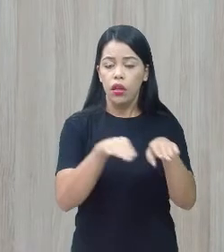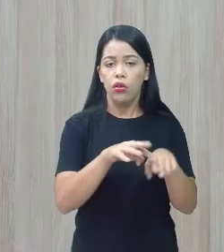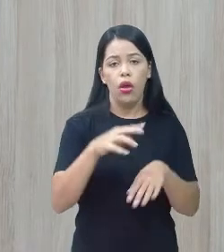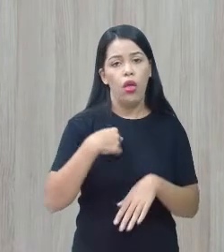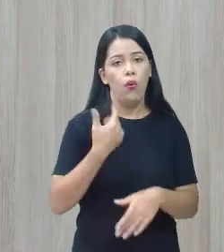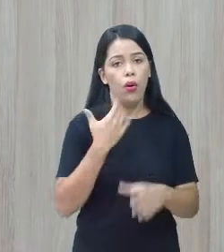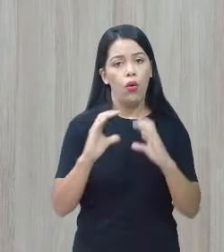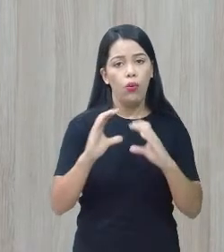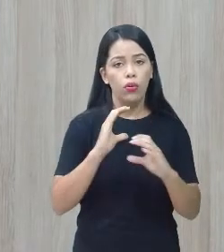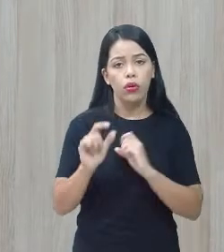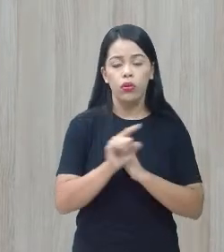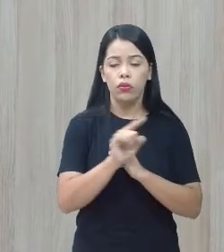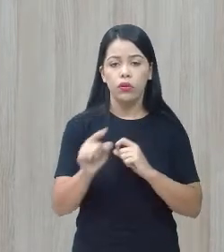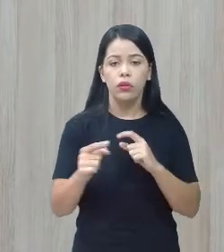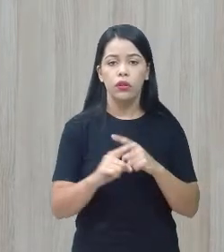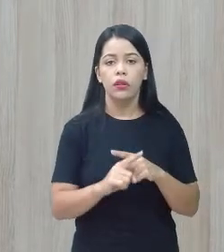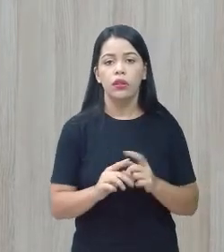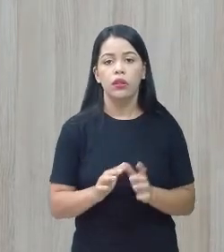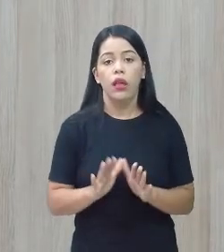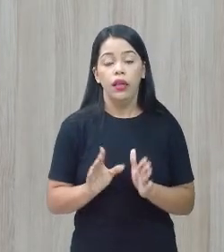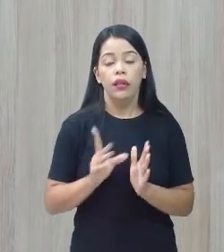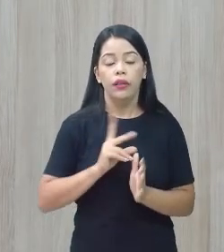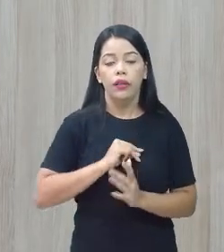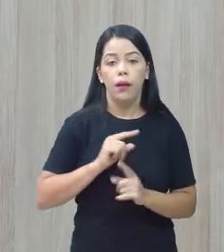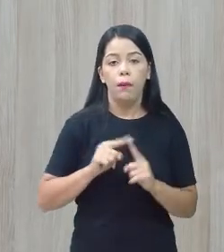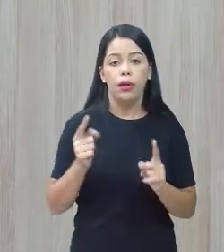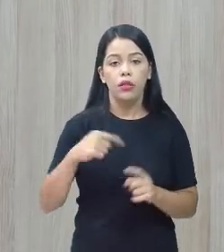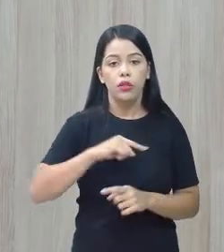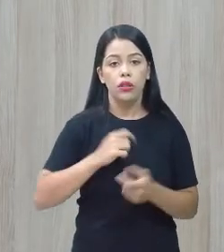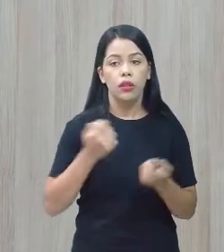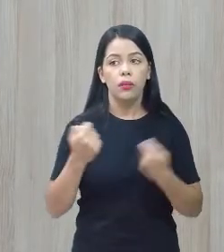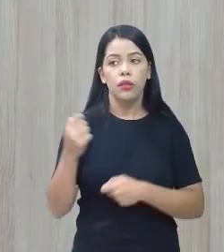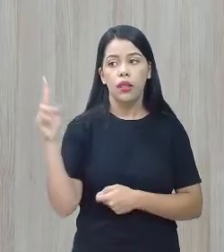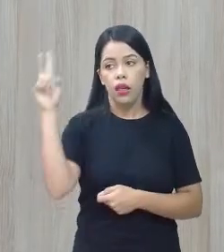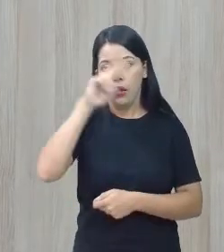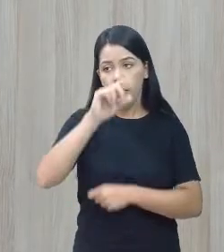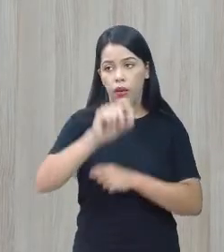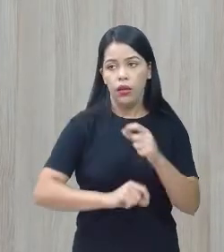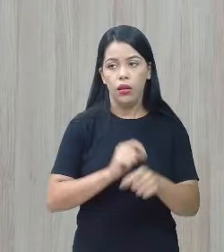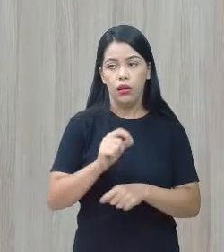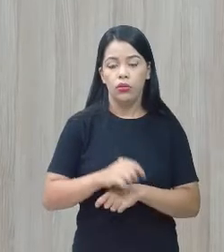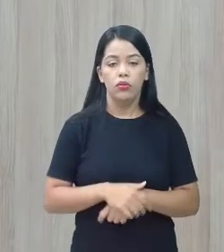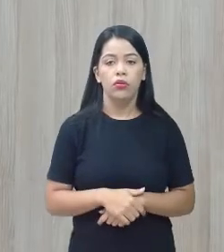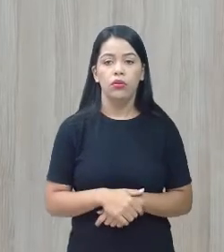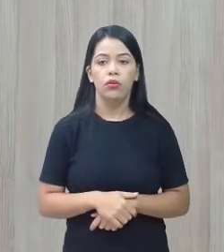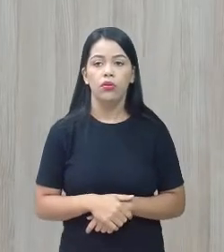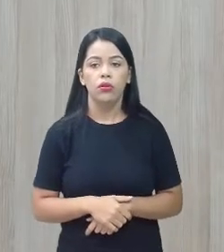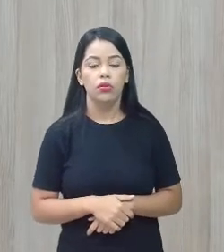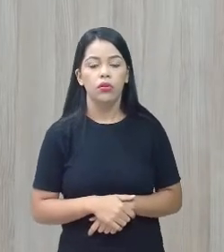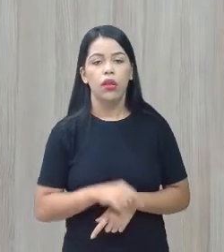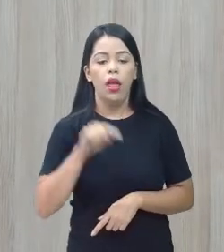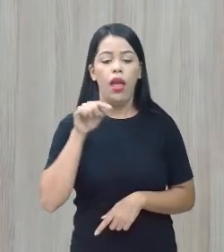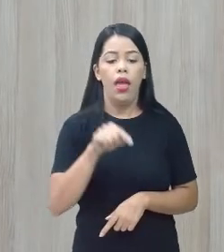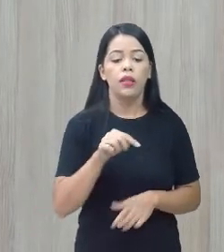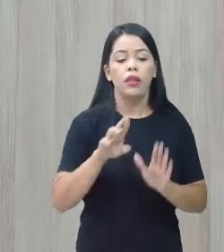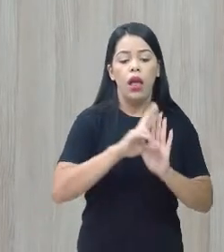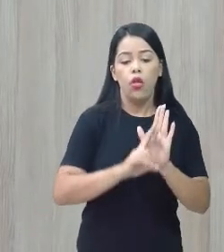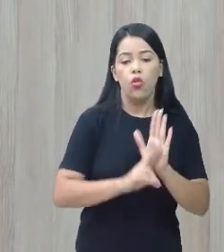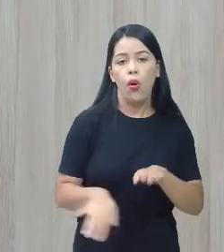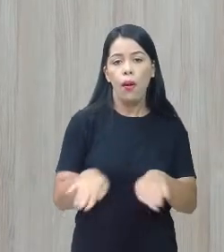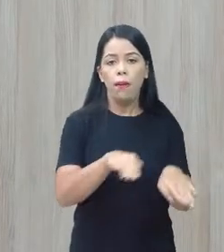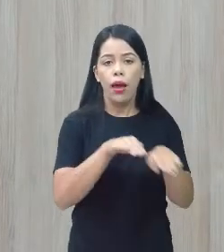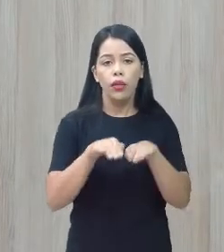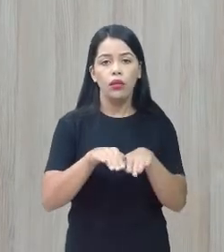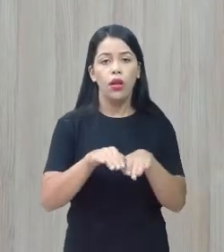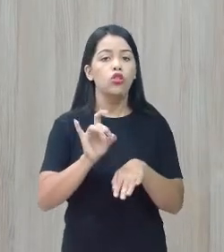vocês. Mas a gente precisa falar... a gente precisa lembrar do quê, gente? Que essa norma padrão, ela é